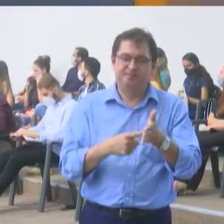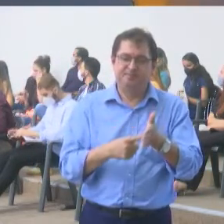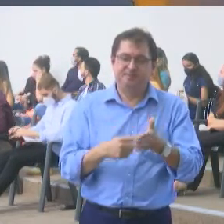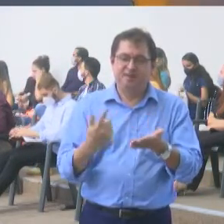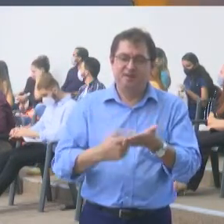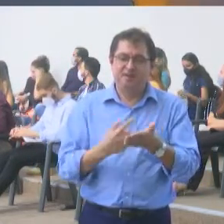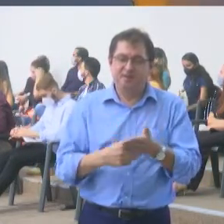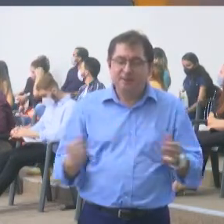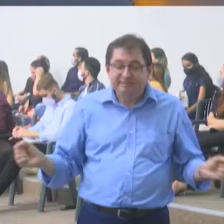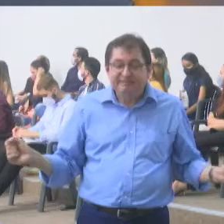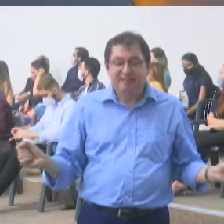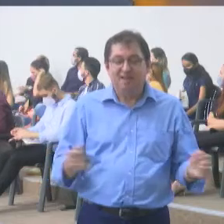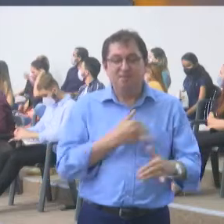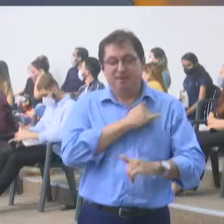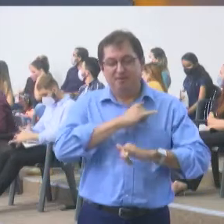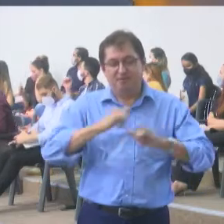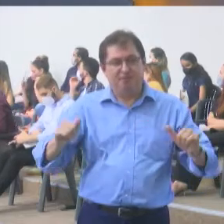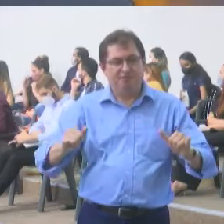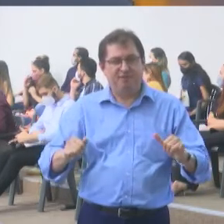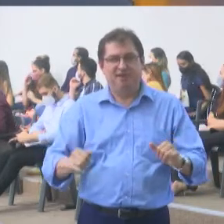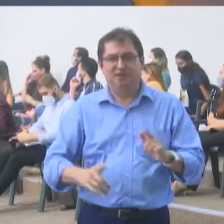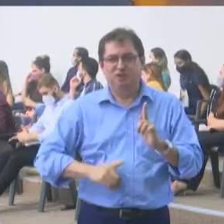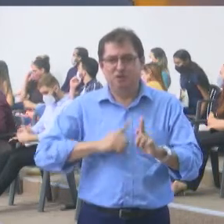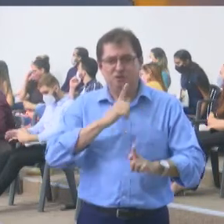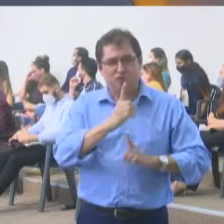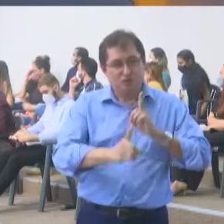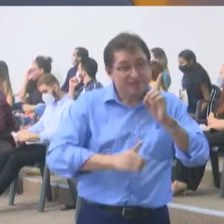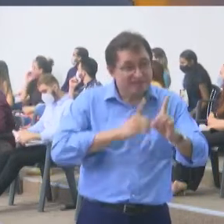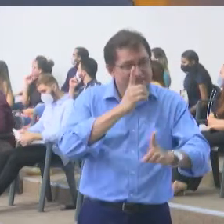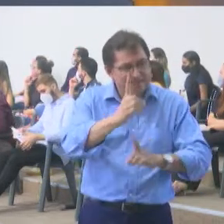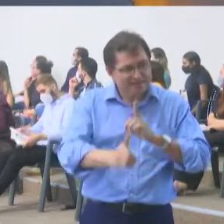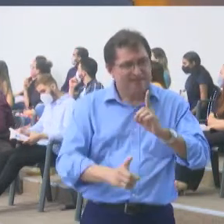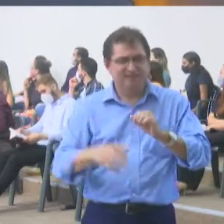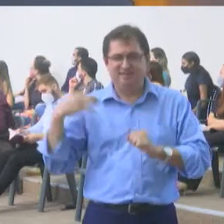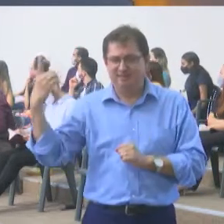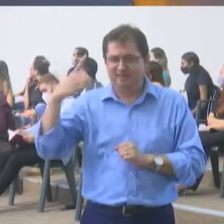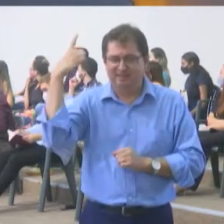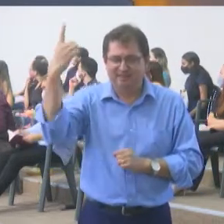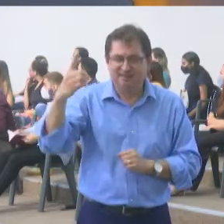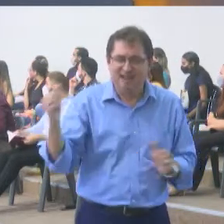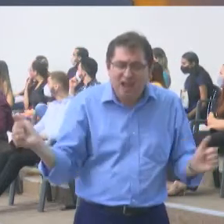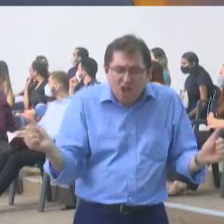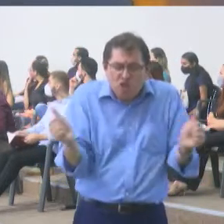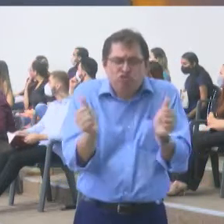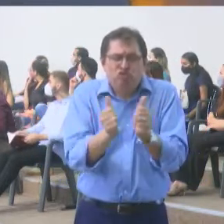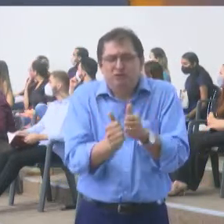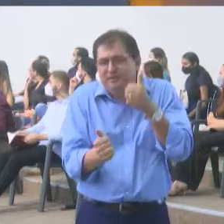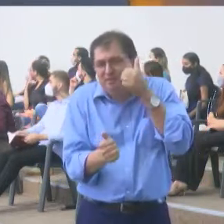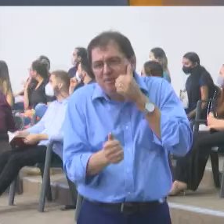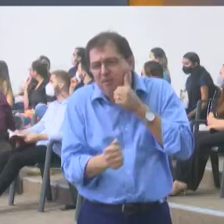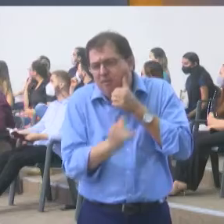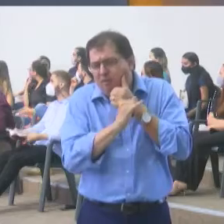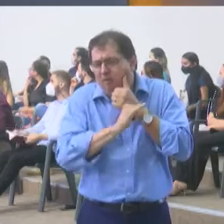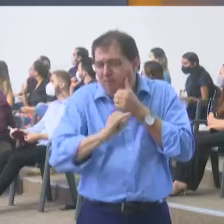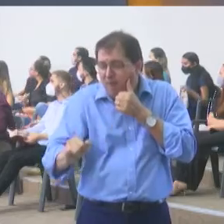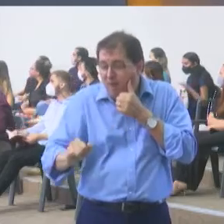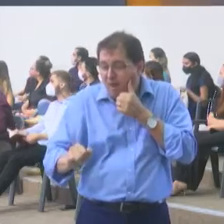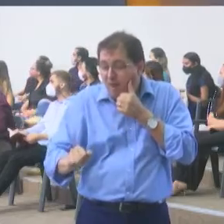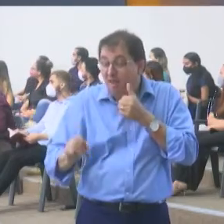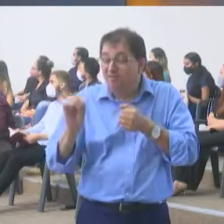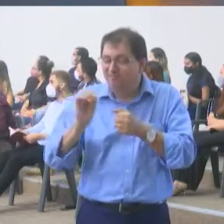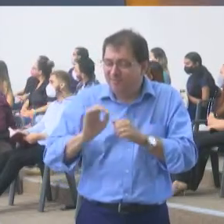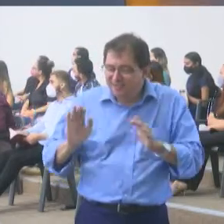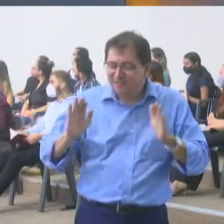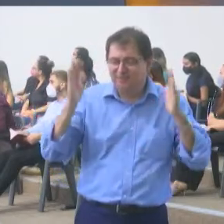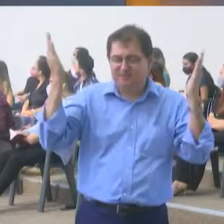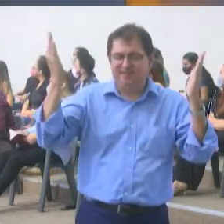a genealogia de Davi. As vizinhas celebraram. Dá para imaginar? Eu pergunto para você. Quando a